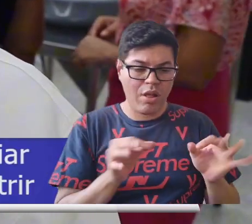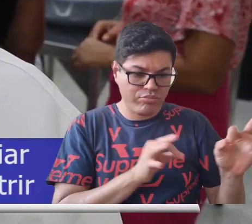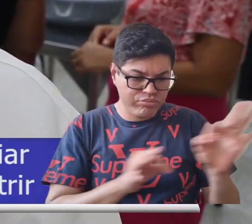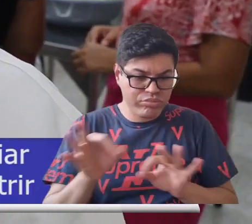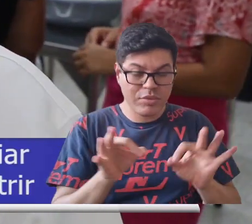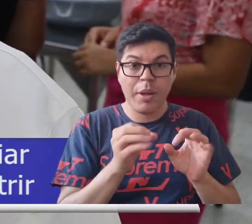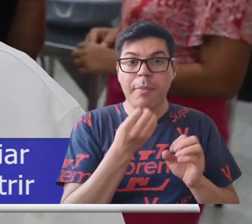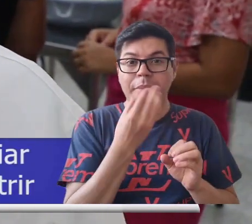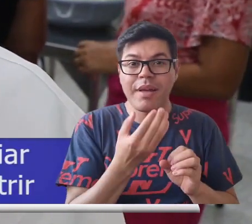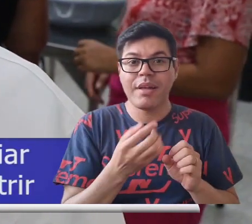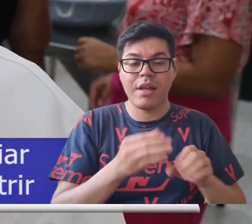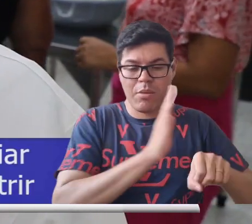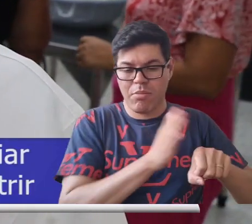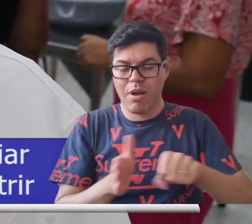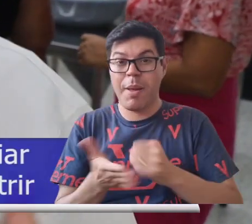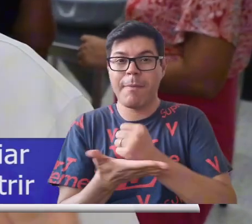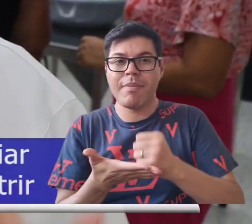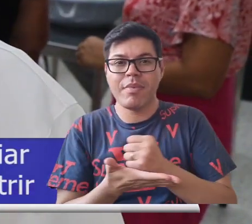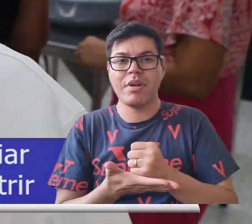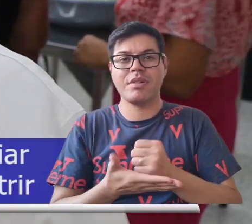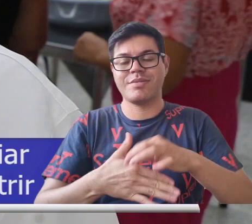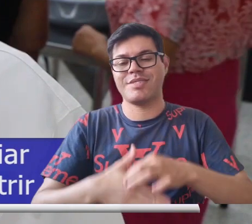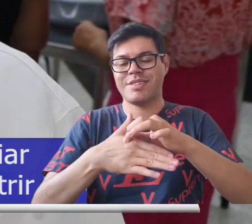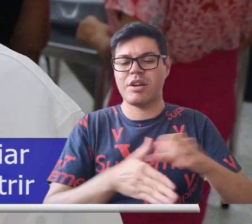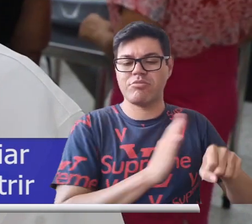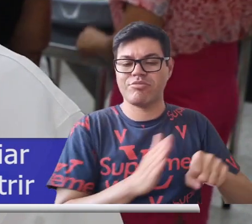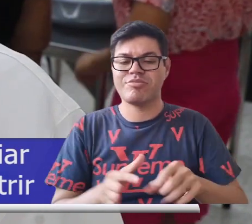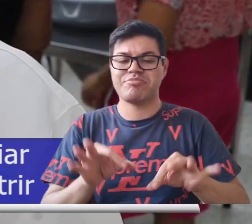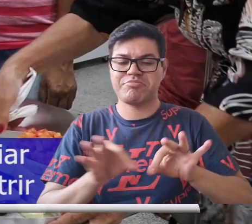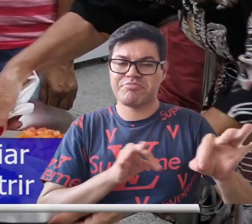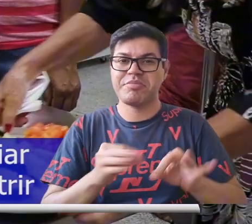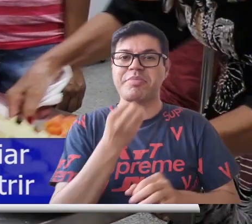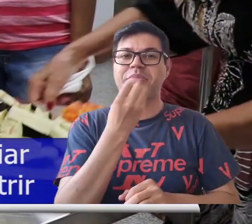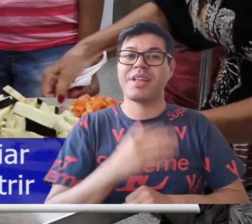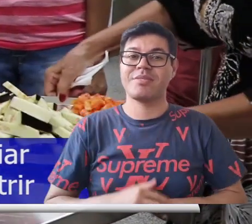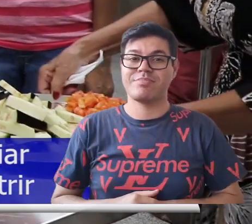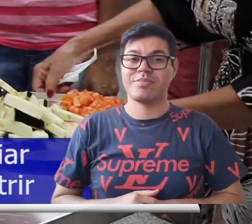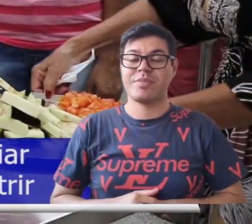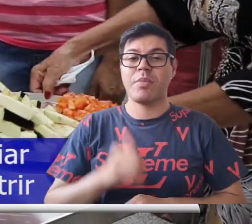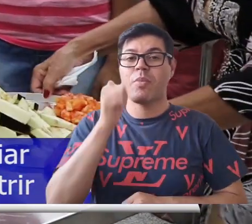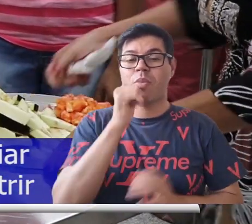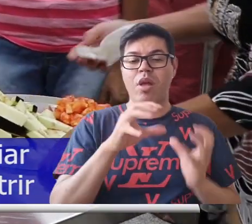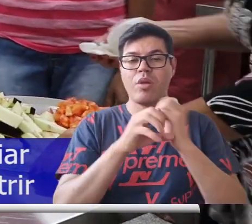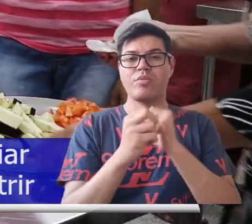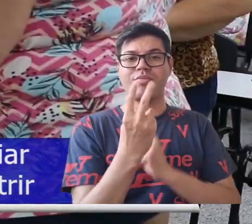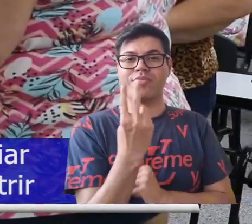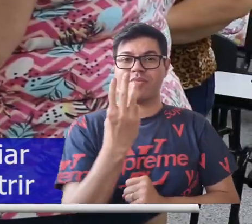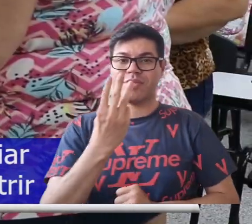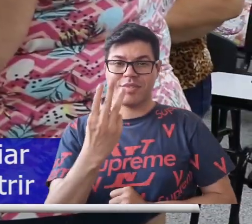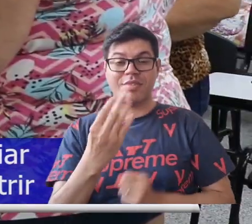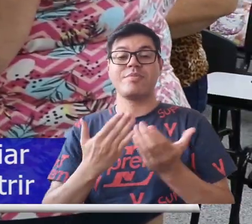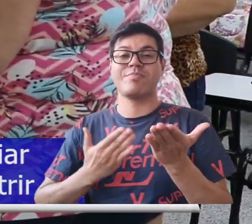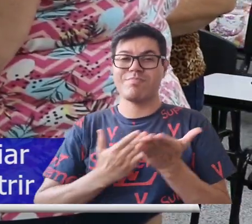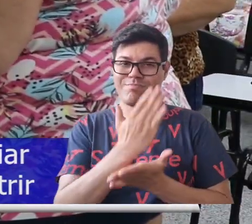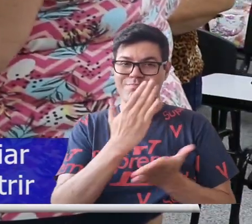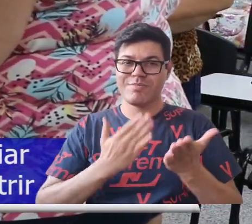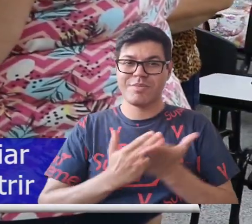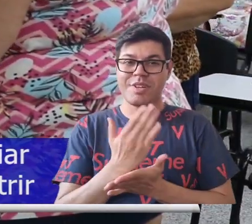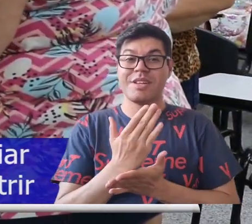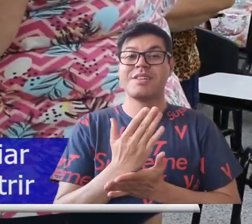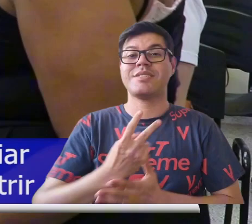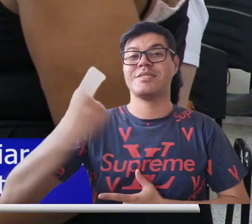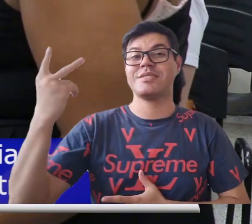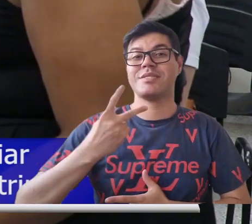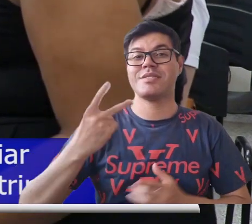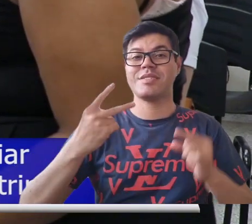manipulação de alimentos, cortes básicos e também cortes de carnes. Hoje, 23 alunas participaram da segunda